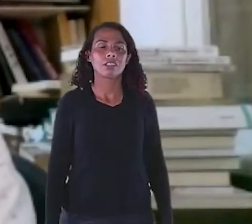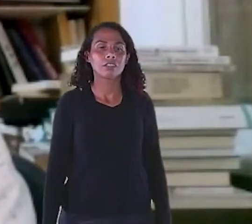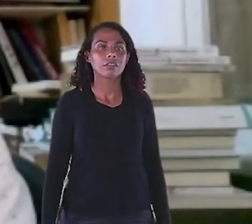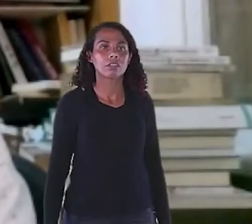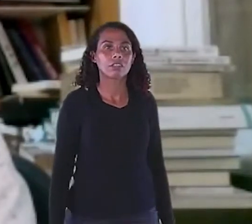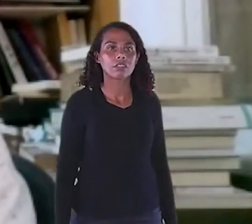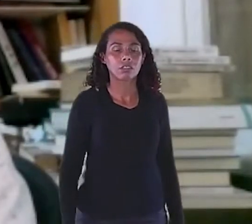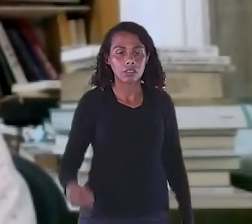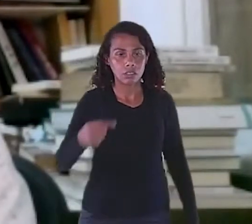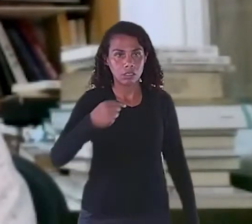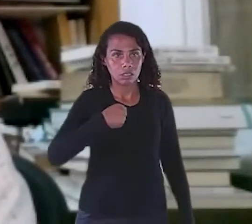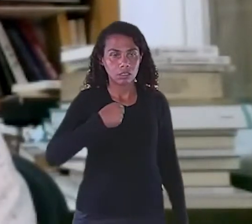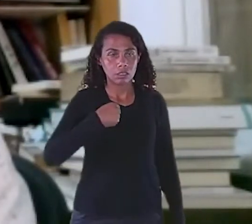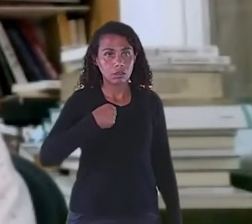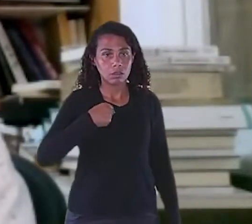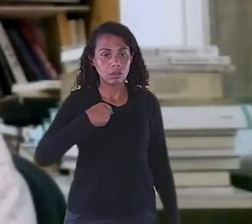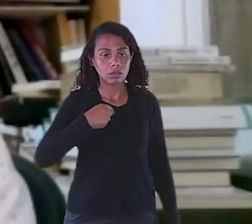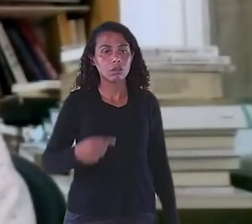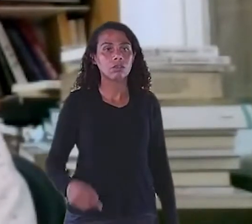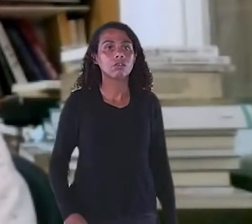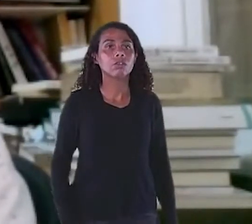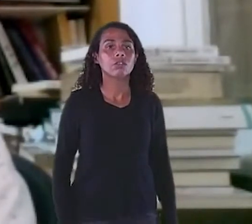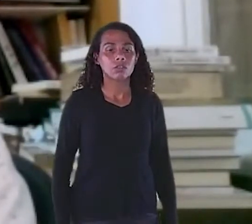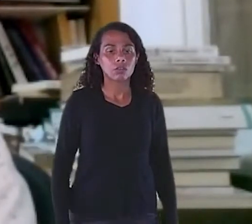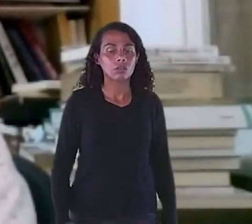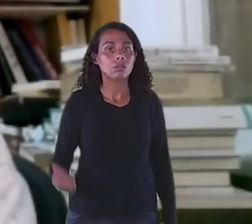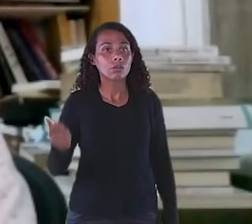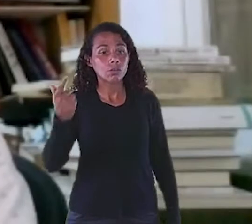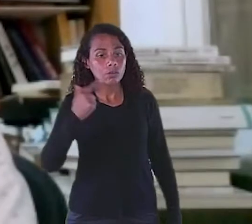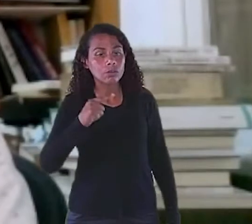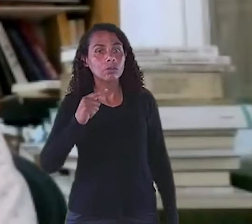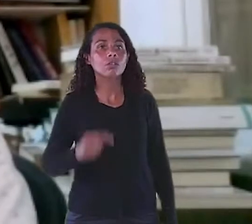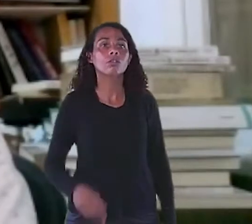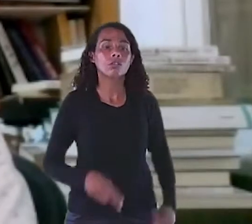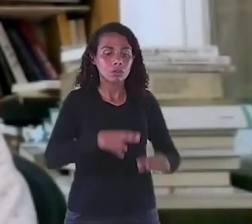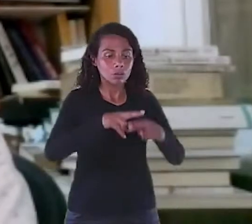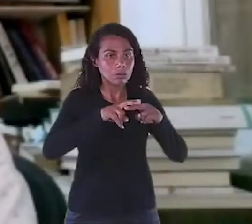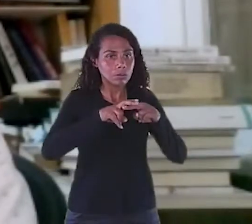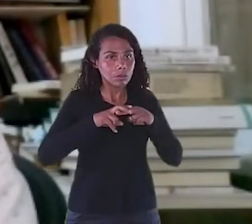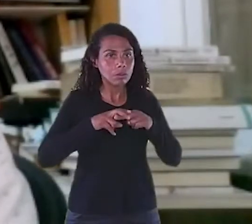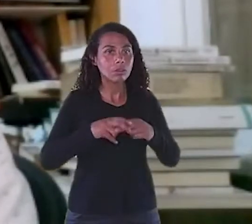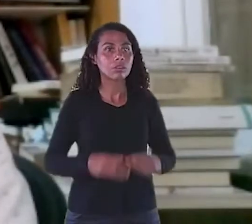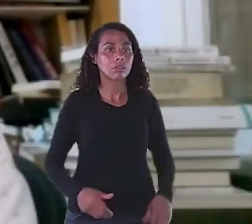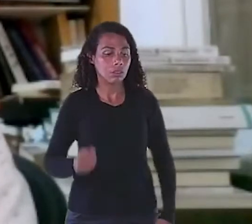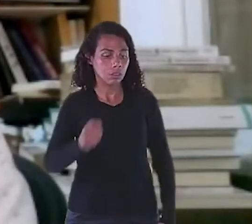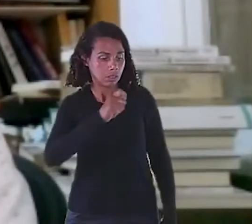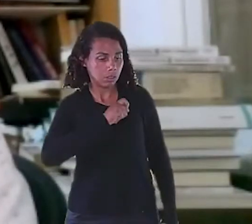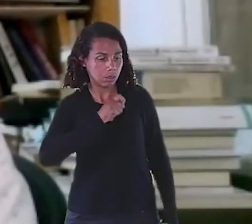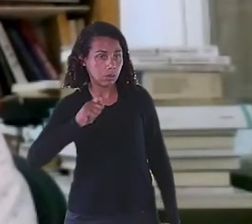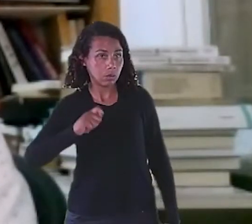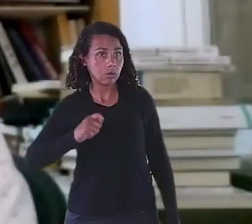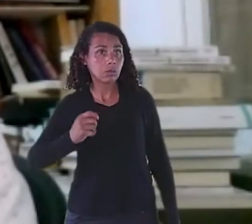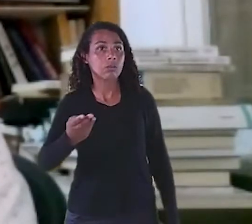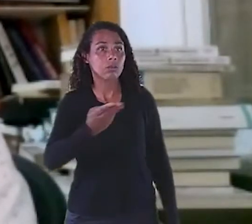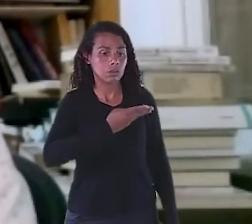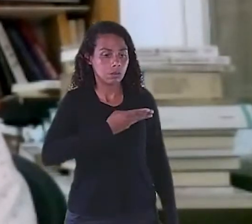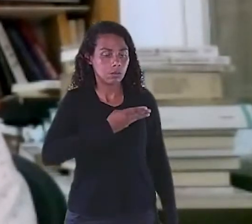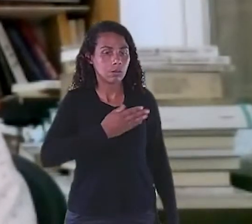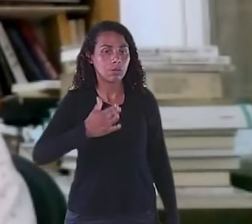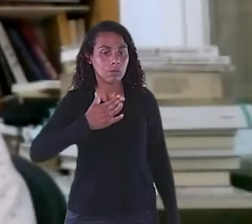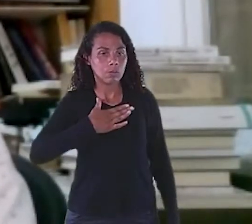outros, o negócio foi um pouco caótico. Eu lembro que um livro que a gente